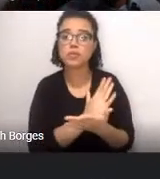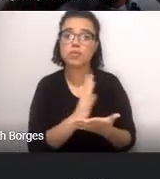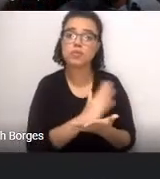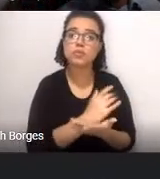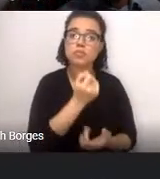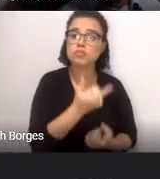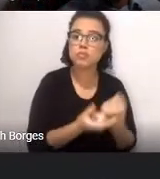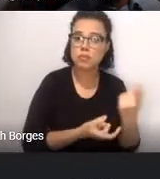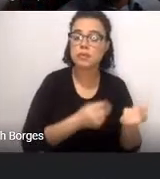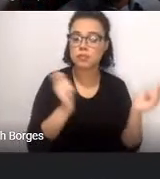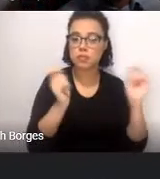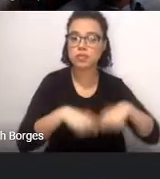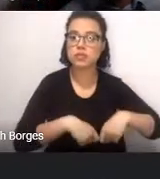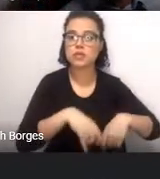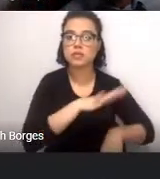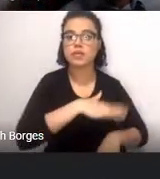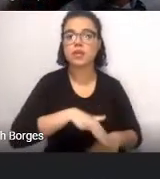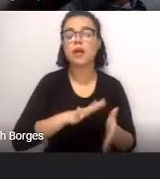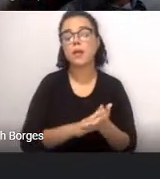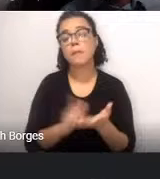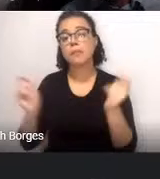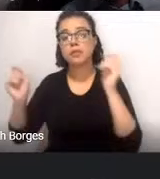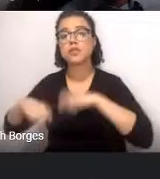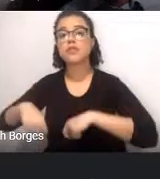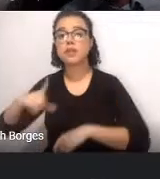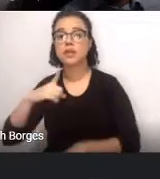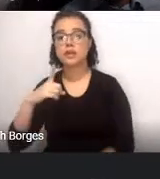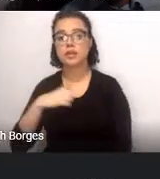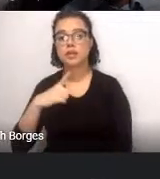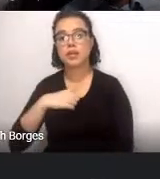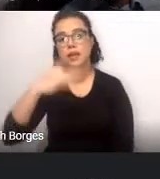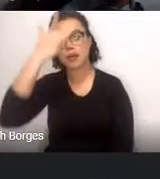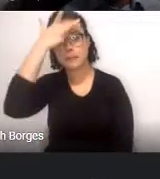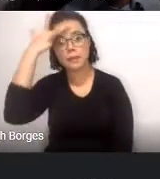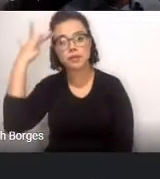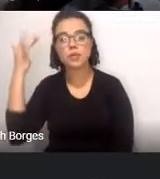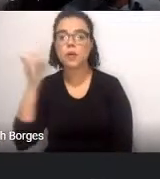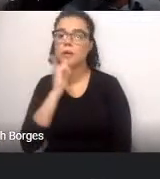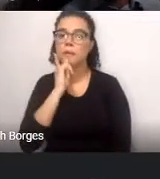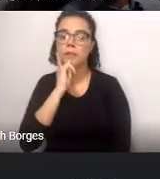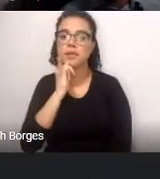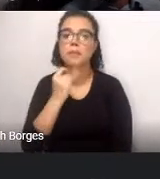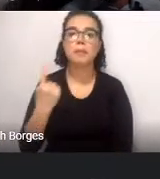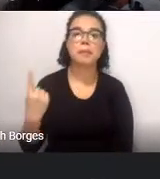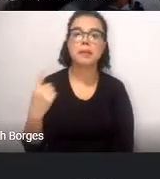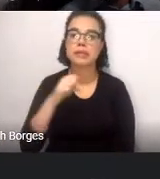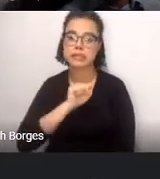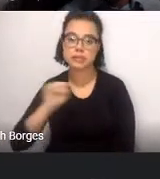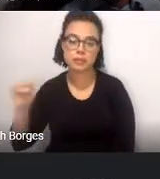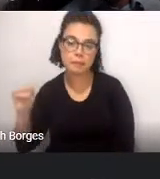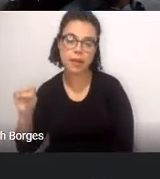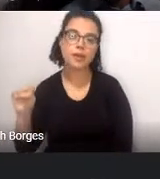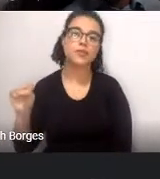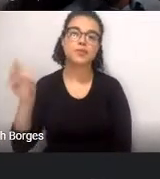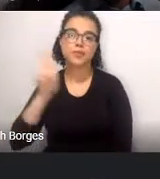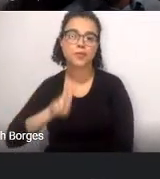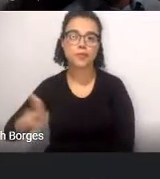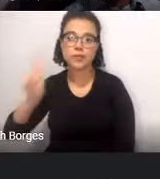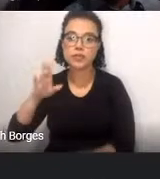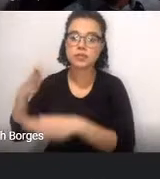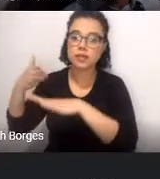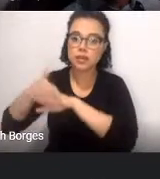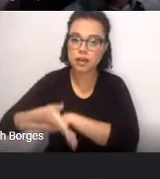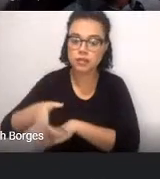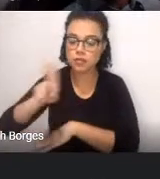pessoas leigas participando. Leigas que eu digo assim, pessoas que podem estar no primeiro período de uma universidade, né? Acabaram de entrar na universidade,